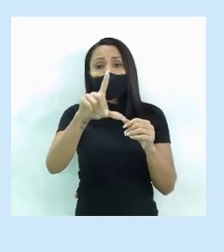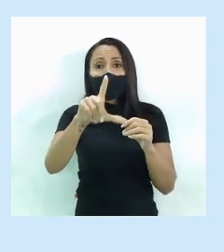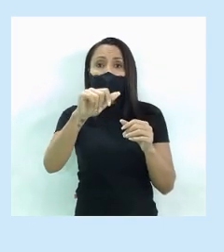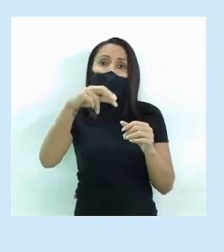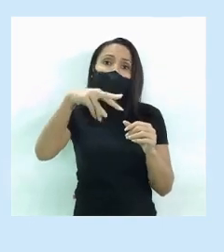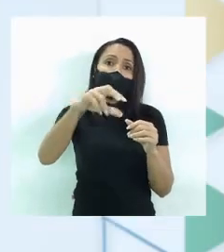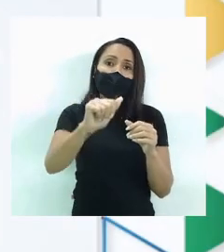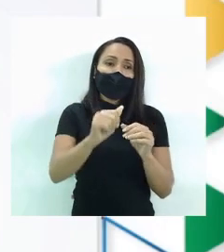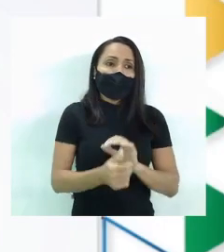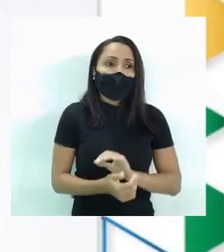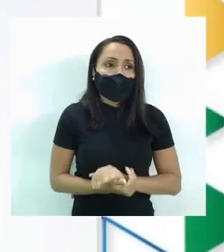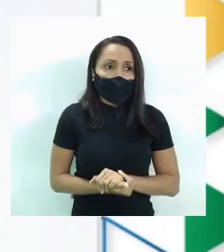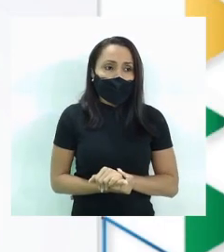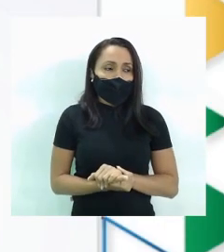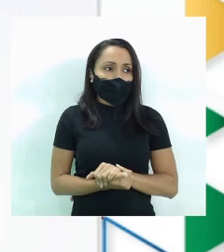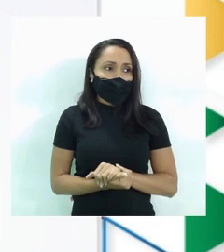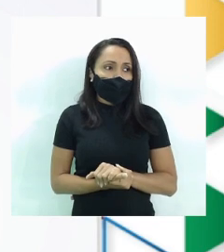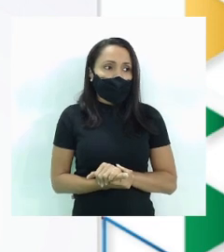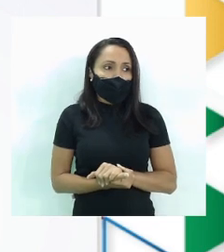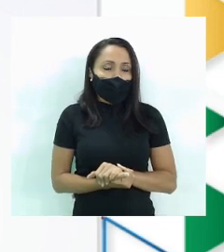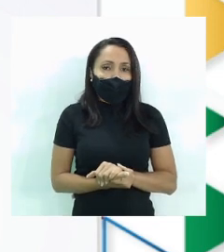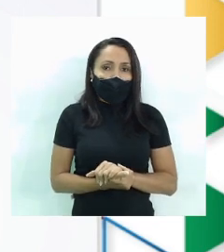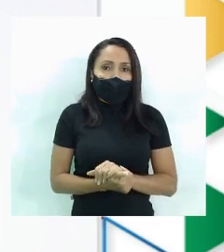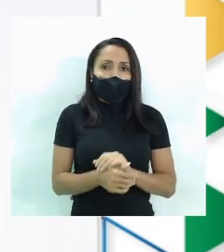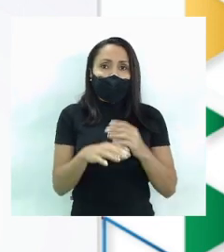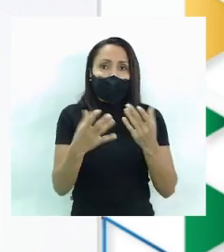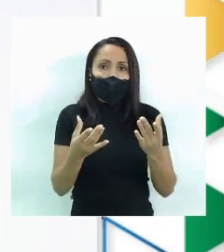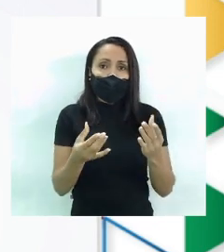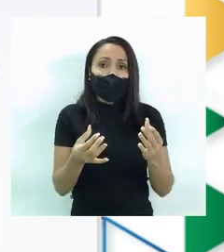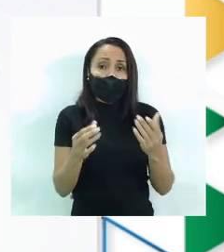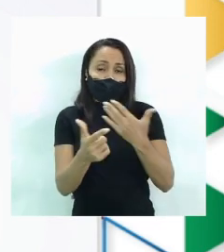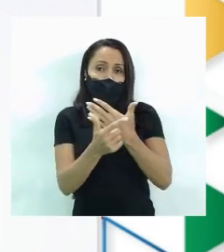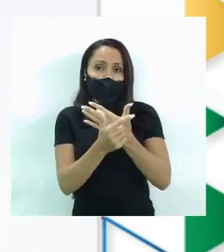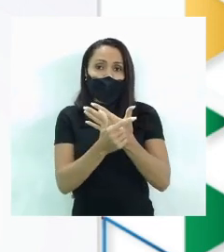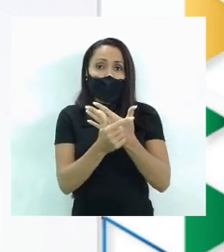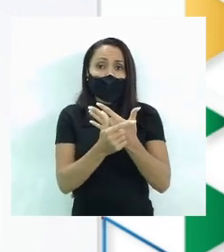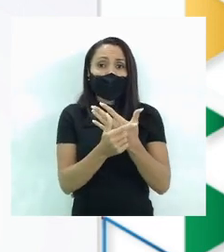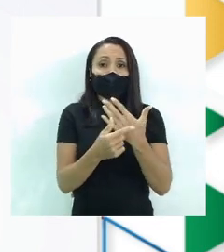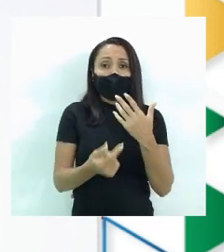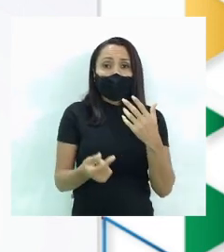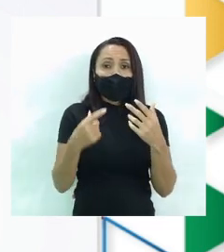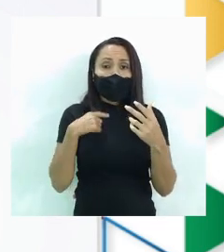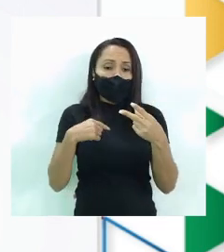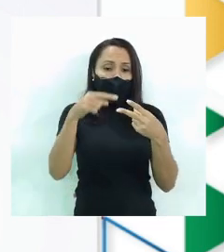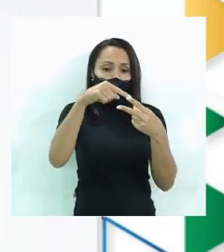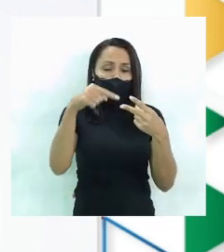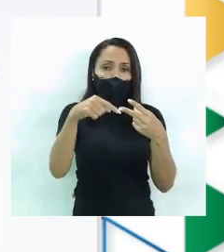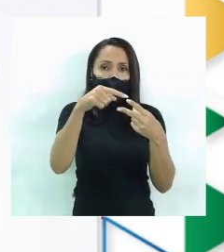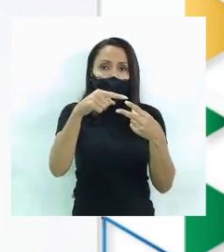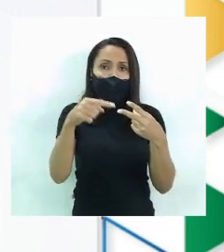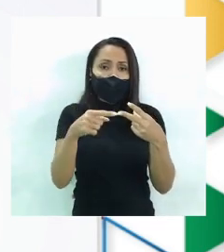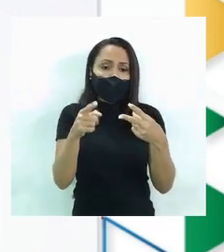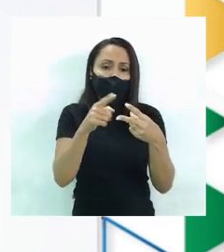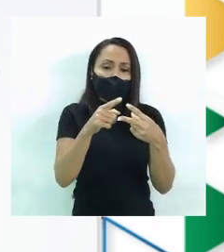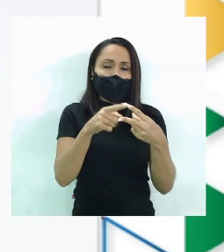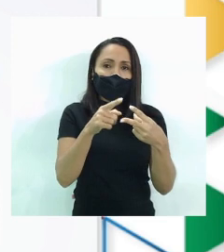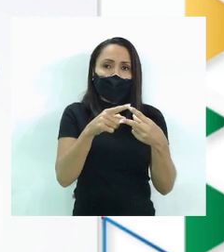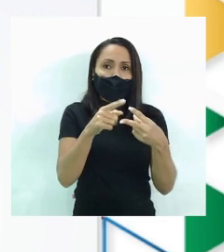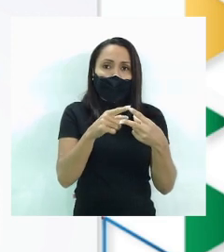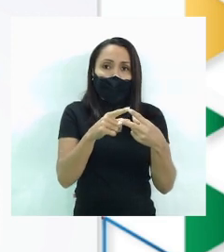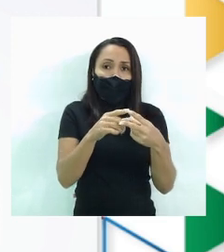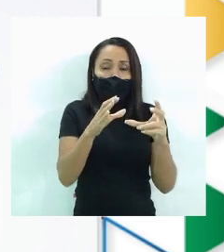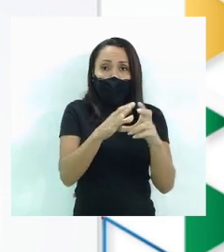lá. Na continuação das glândulas e suas funções, nós temos a insulina e o glucagon. Na insulina, ela